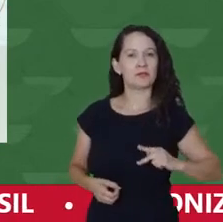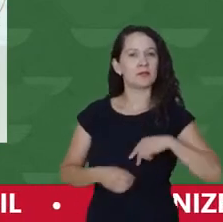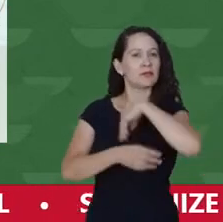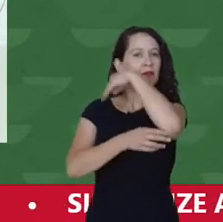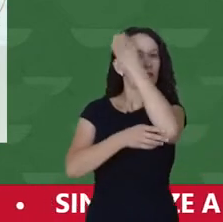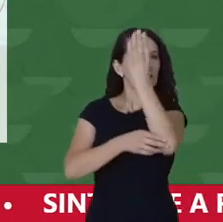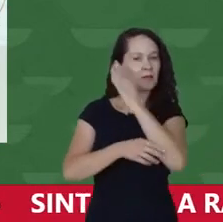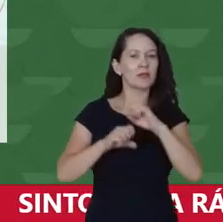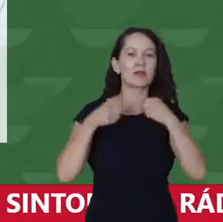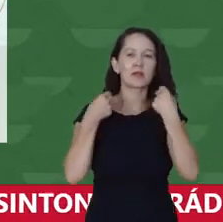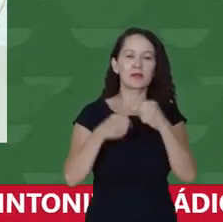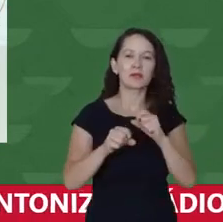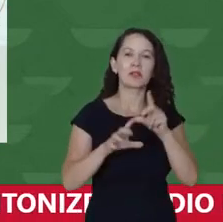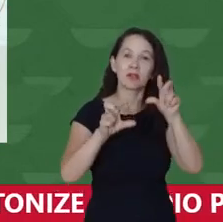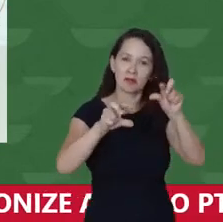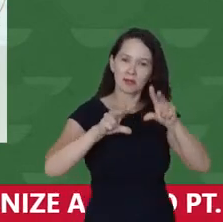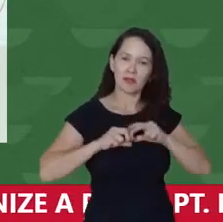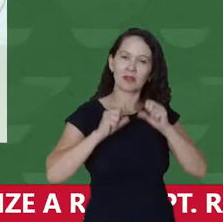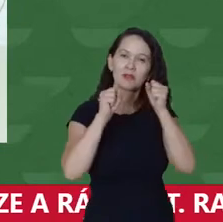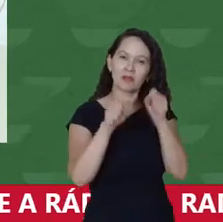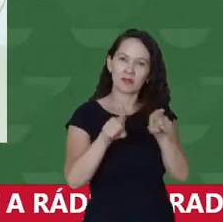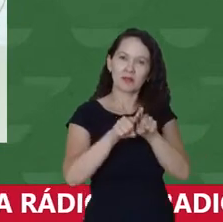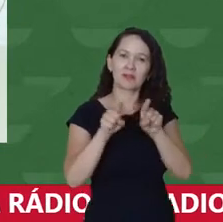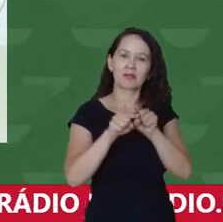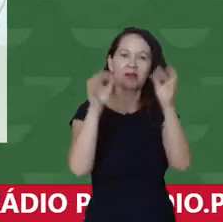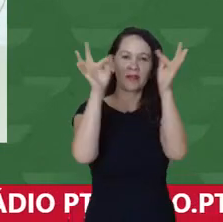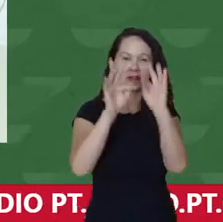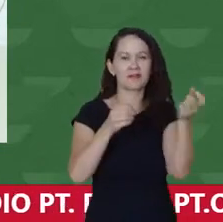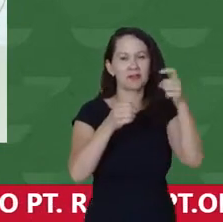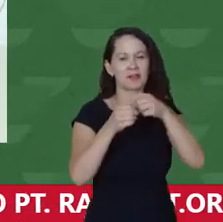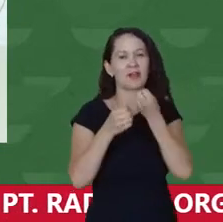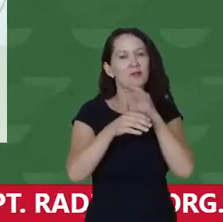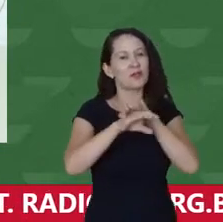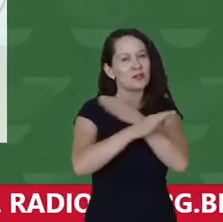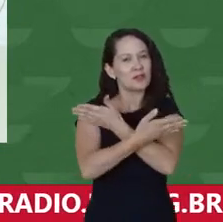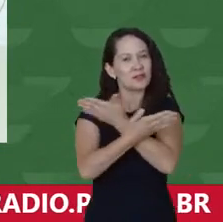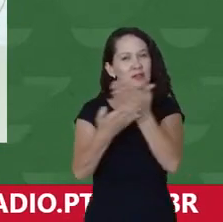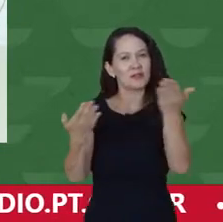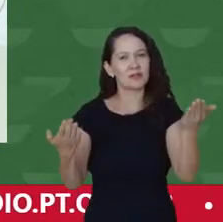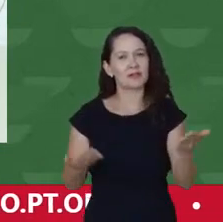Brasil precisa, merece, pode ser feliz de novo. Uma boa noite a todos.